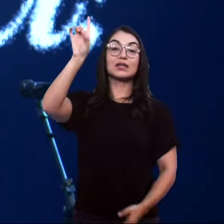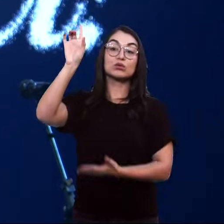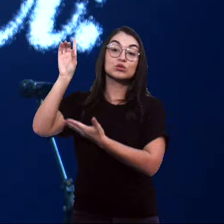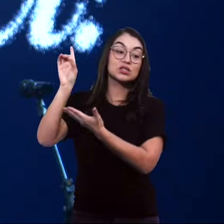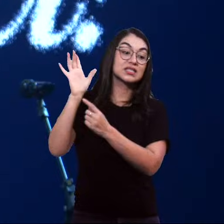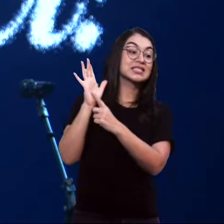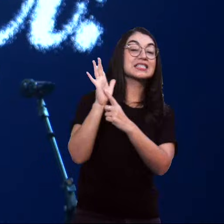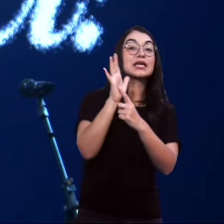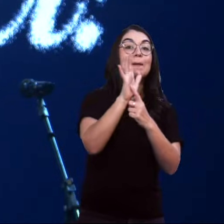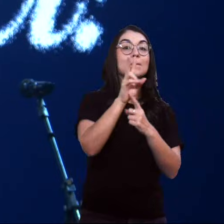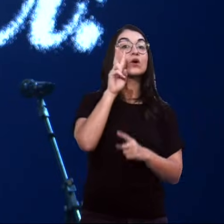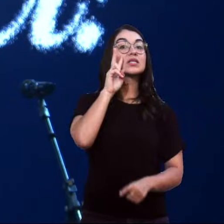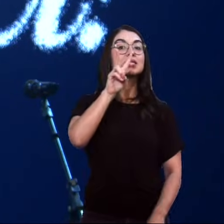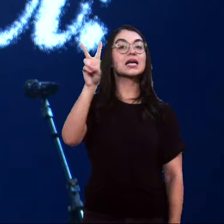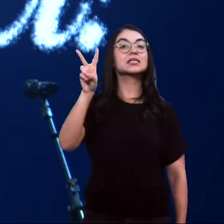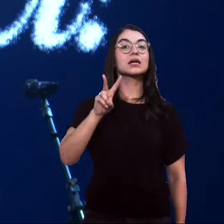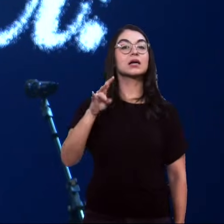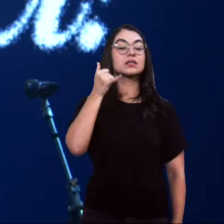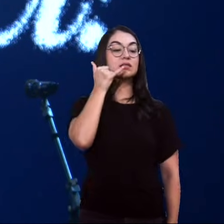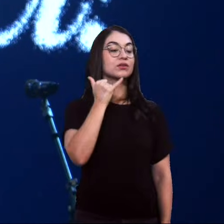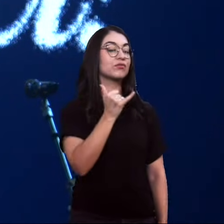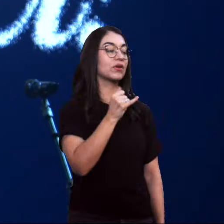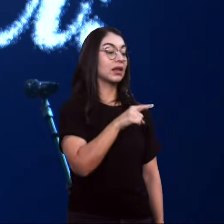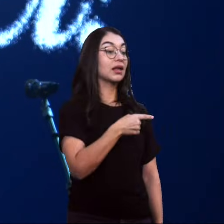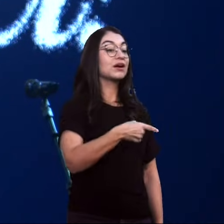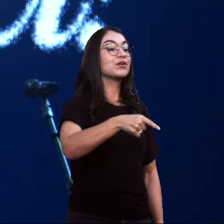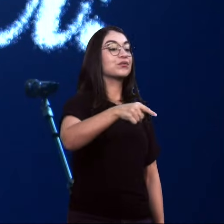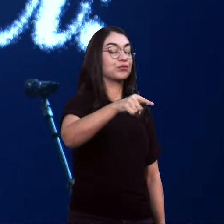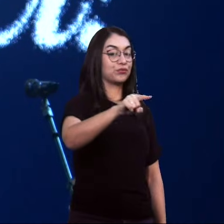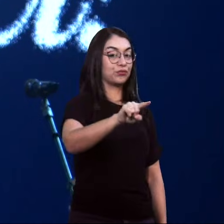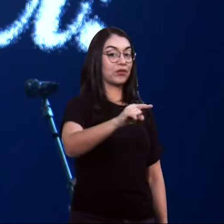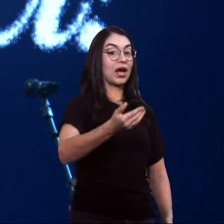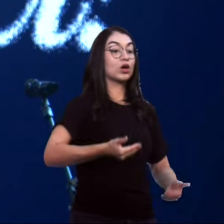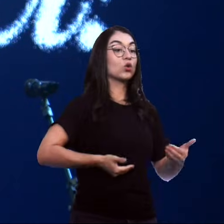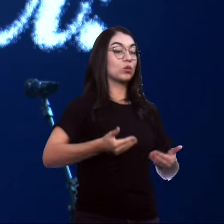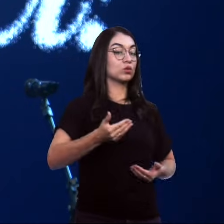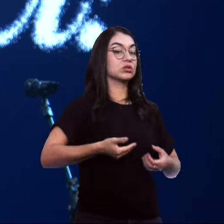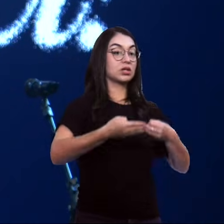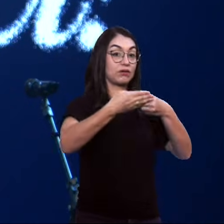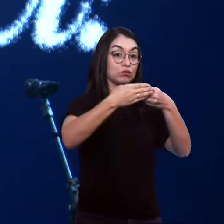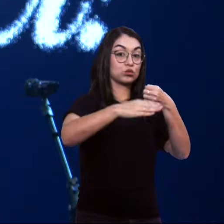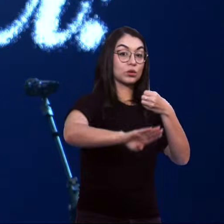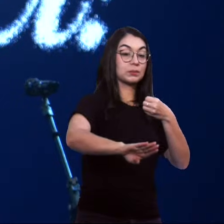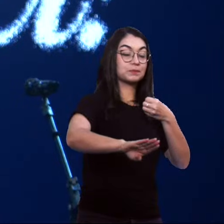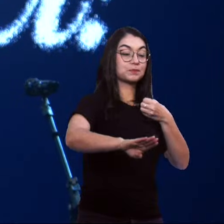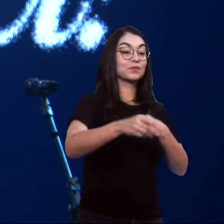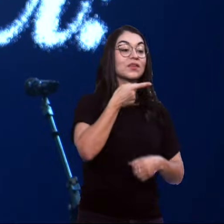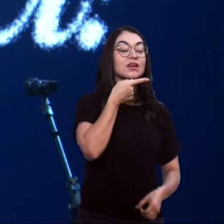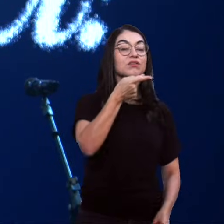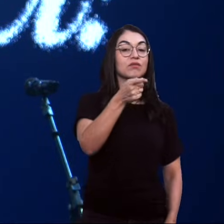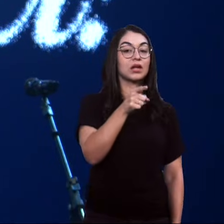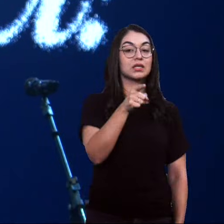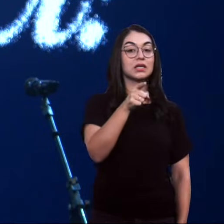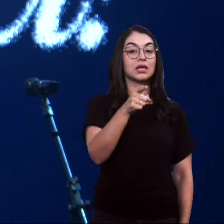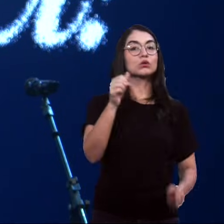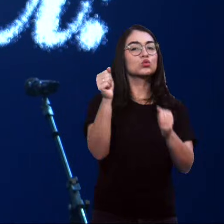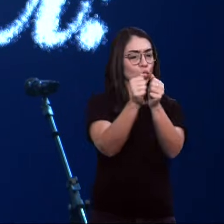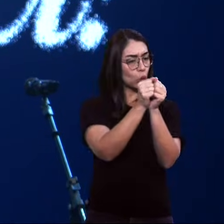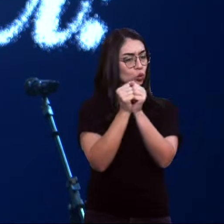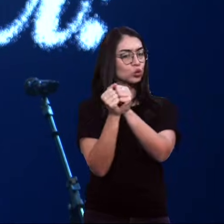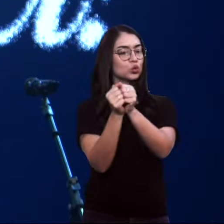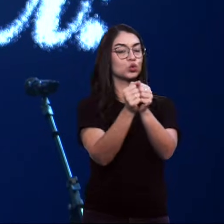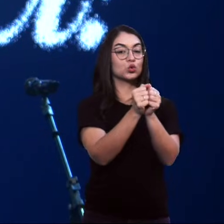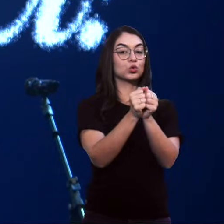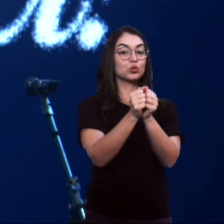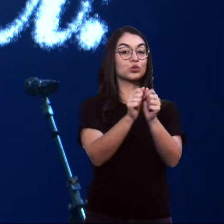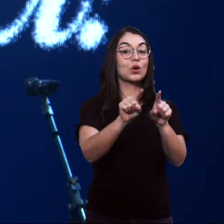Zacarias e fala: Zacarias, vai lá para o meu servo Zorobabel e fala para ele que eu estou junto com ele,